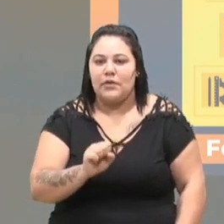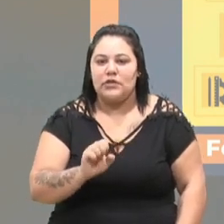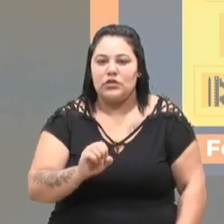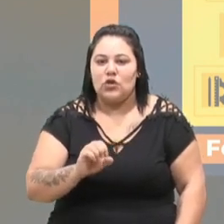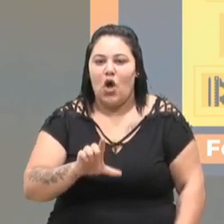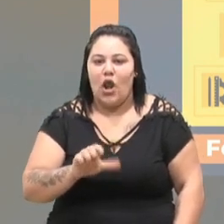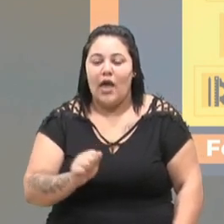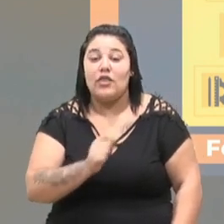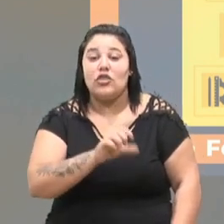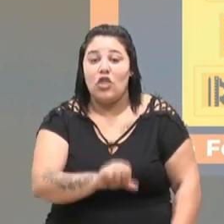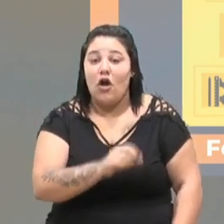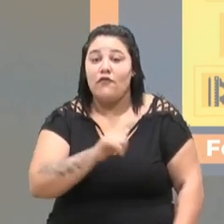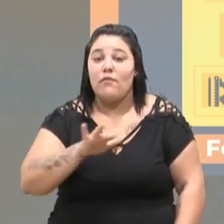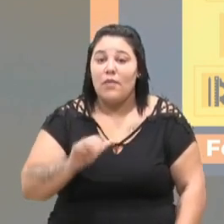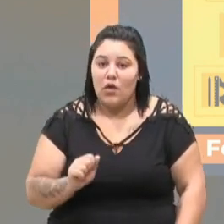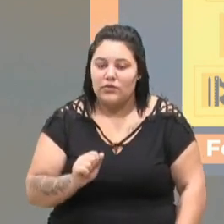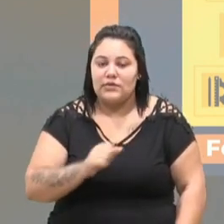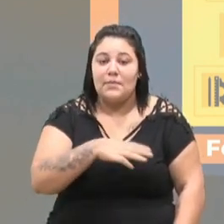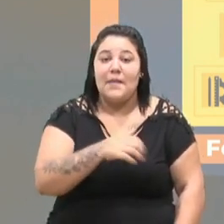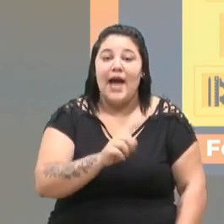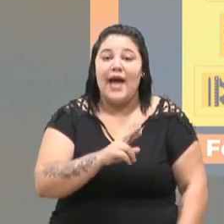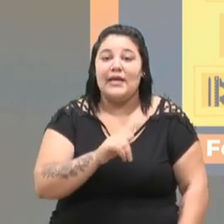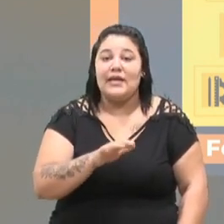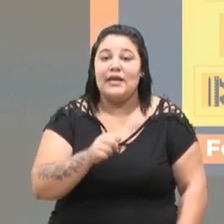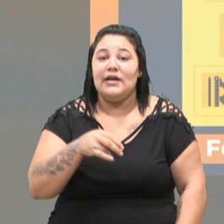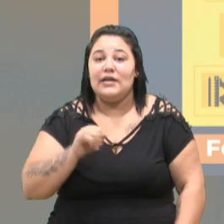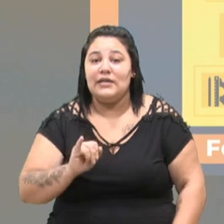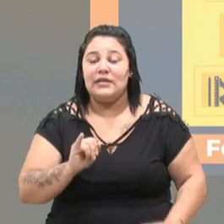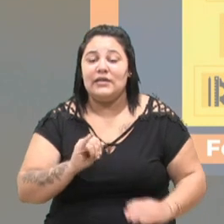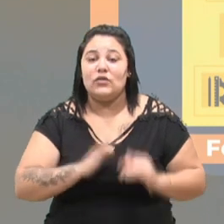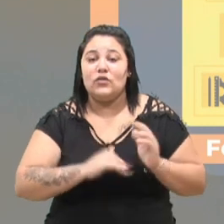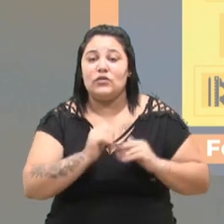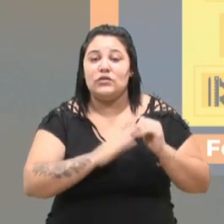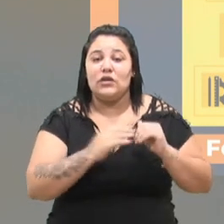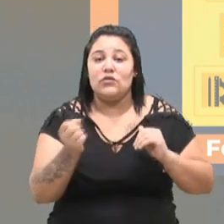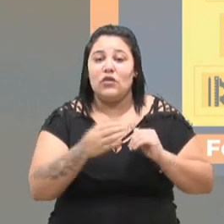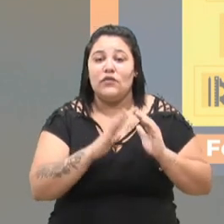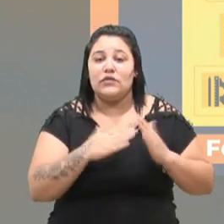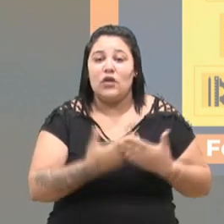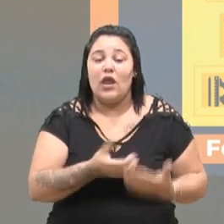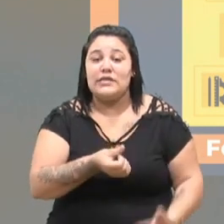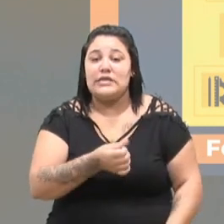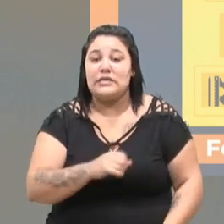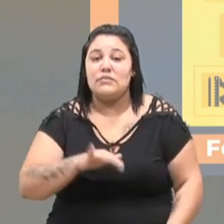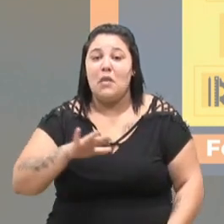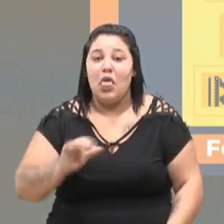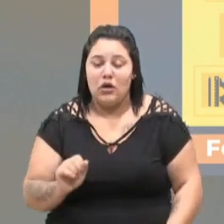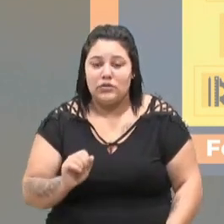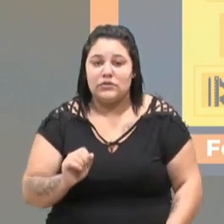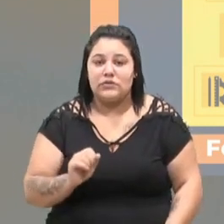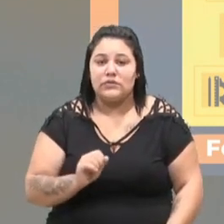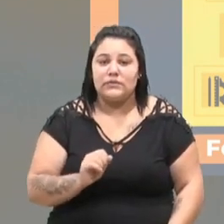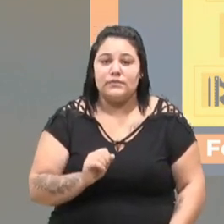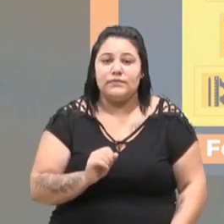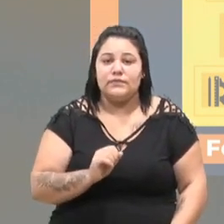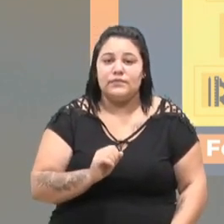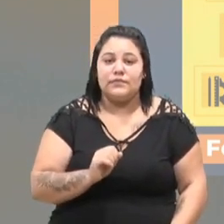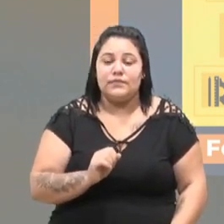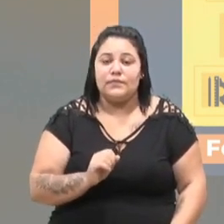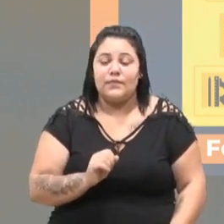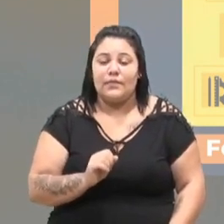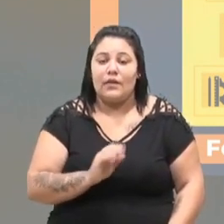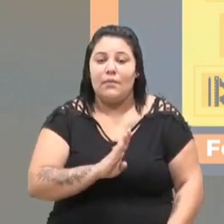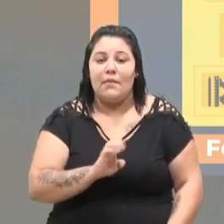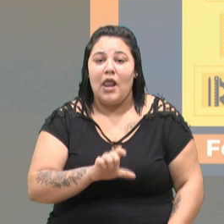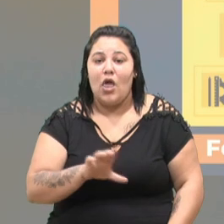9.962.000. Mariane, construção de nova escola, 6.850.000. Belo Horizonte, 10 milhões numa